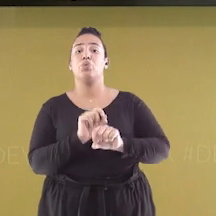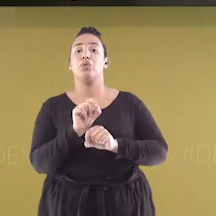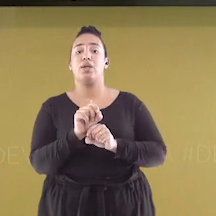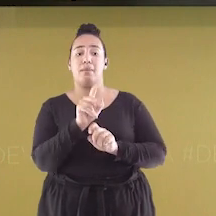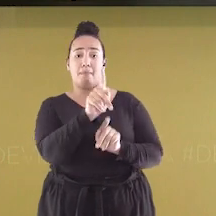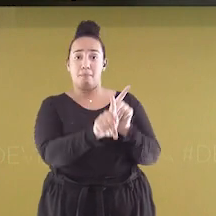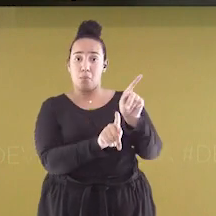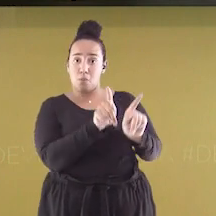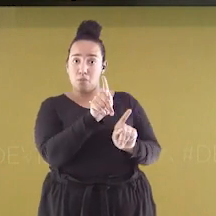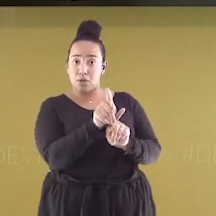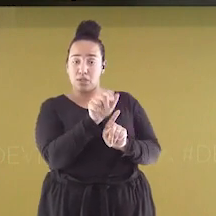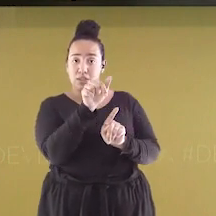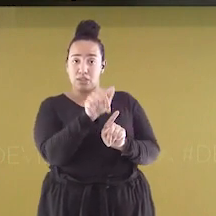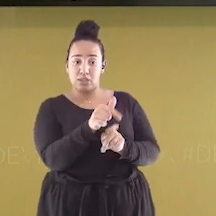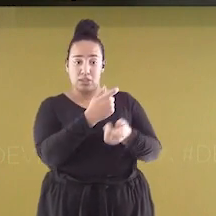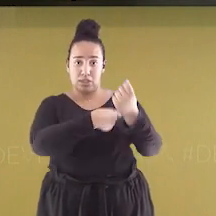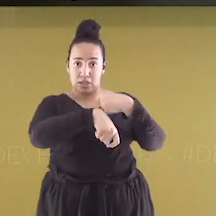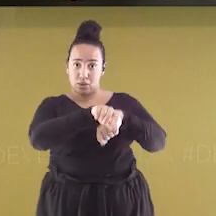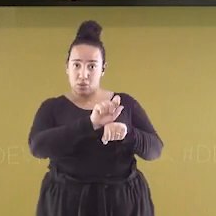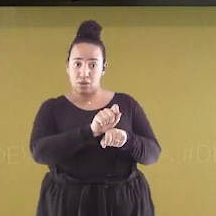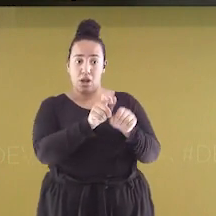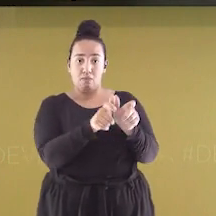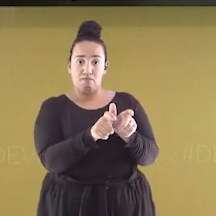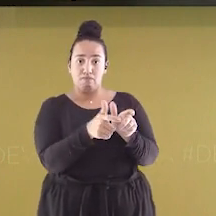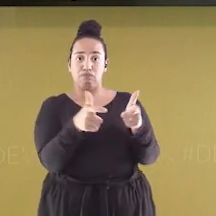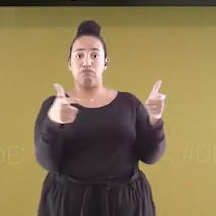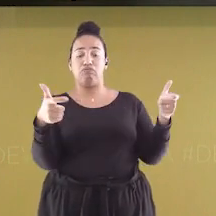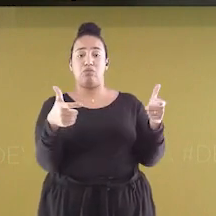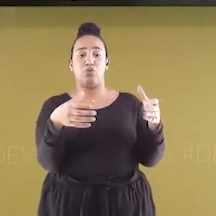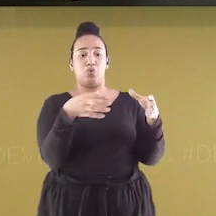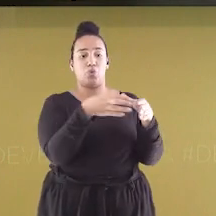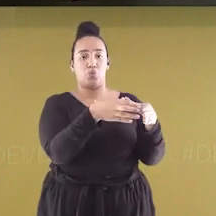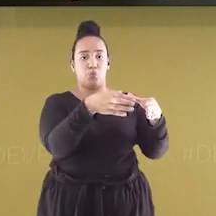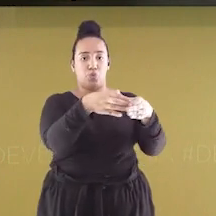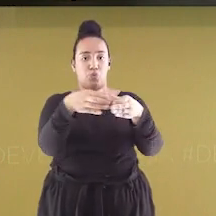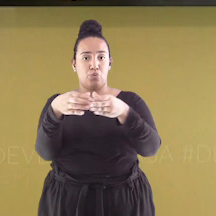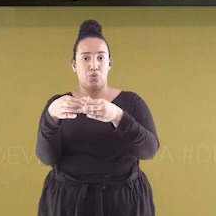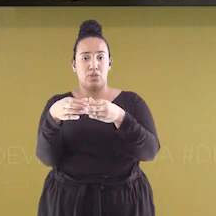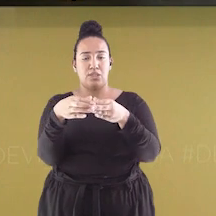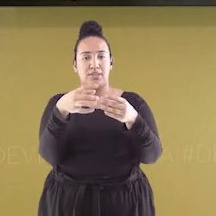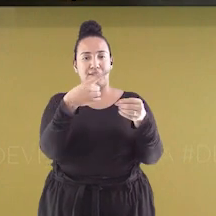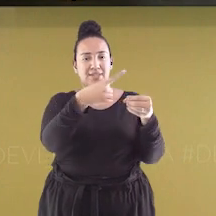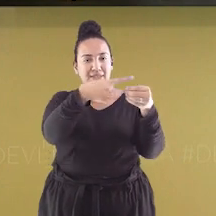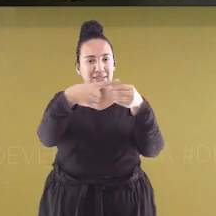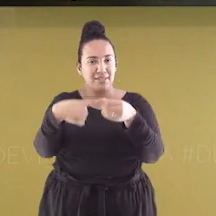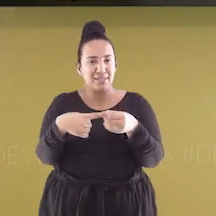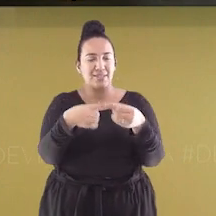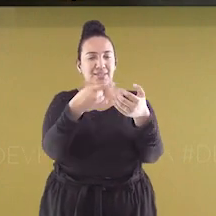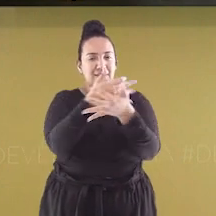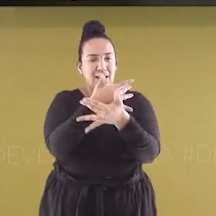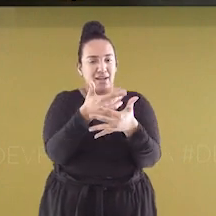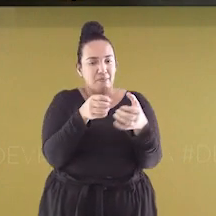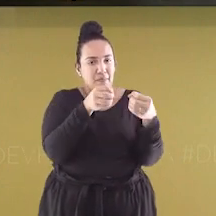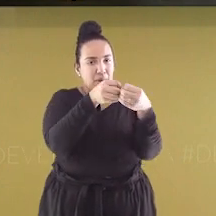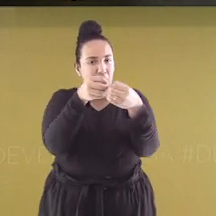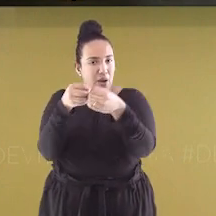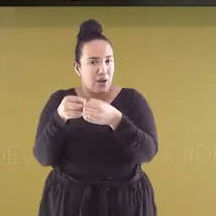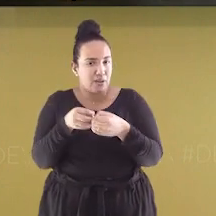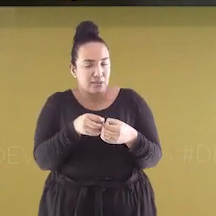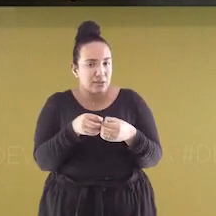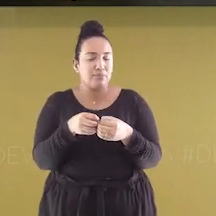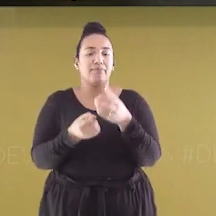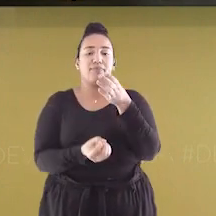crescimento populacional e econômico de um conjunto de cidades que estão próximas umas das outras,